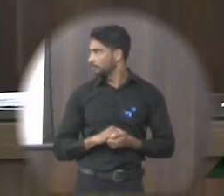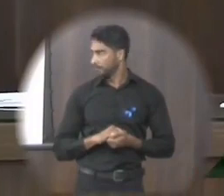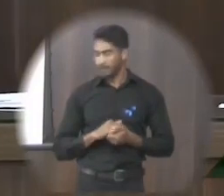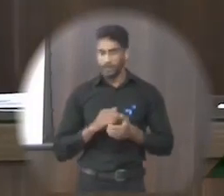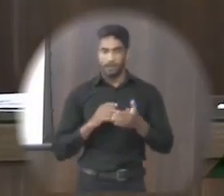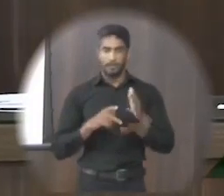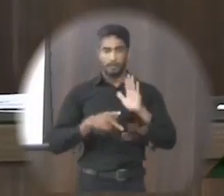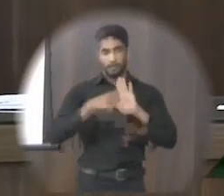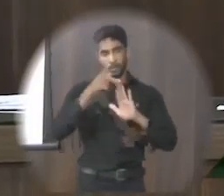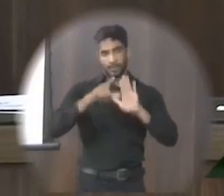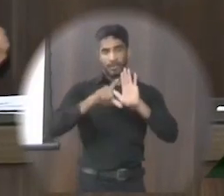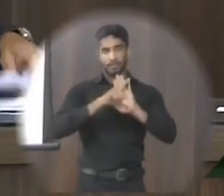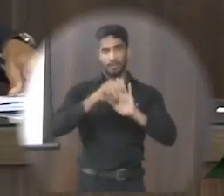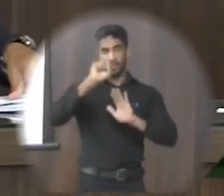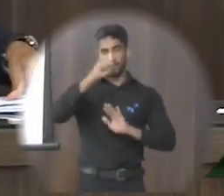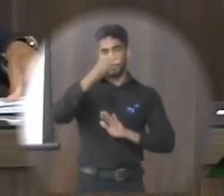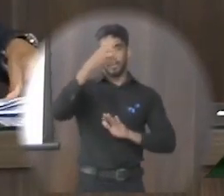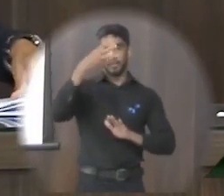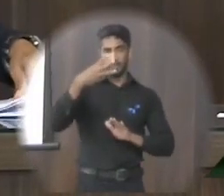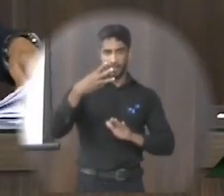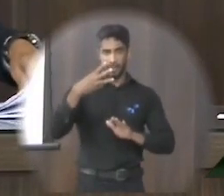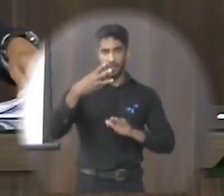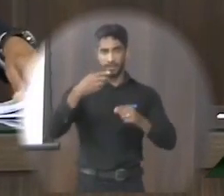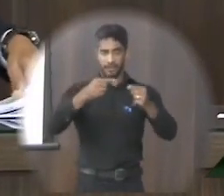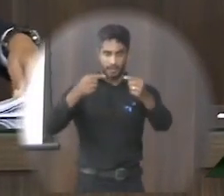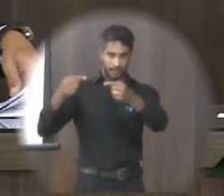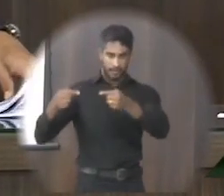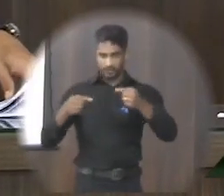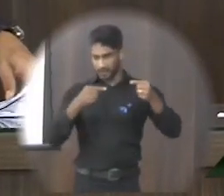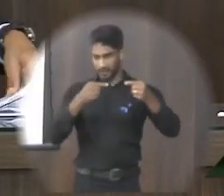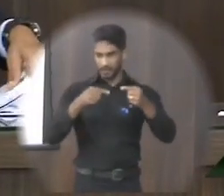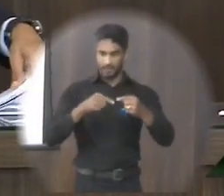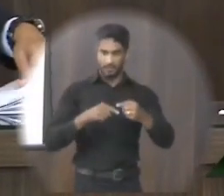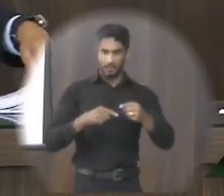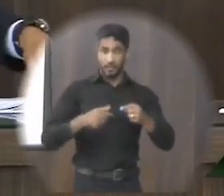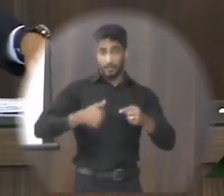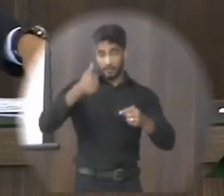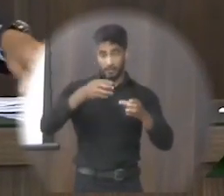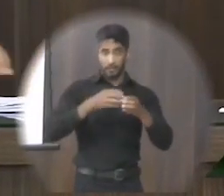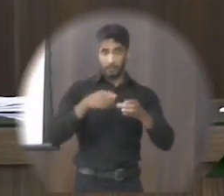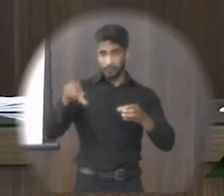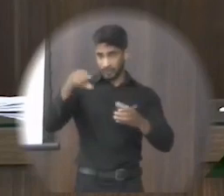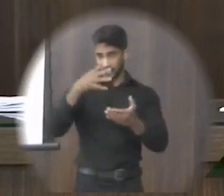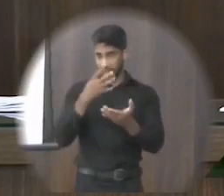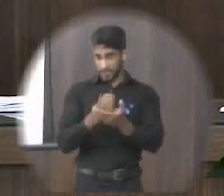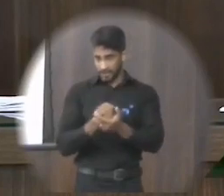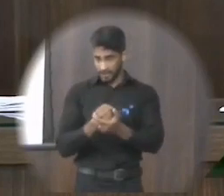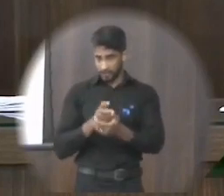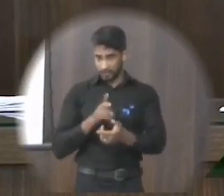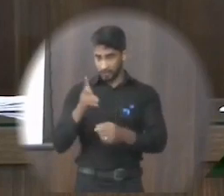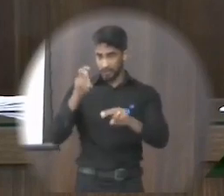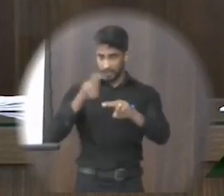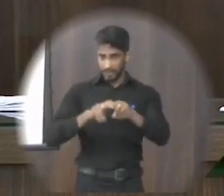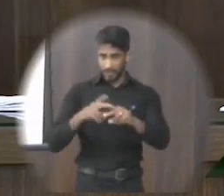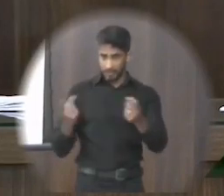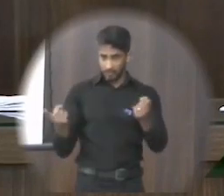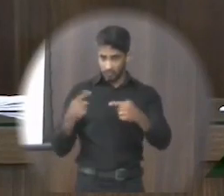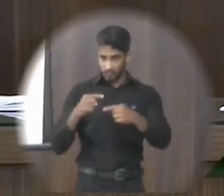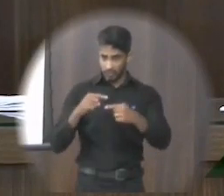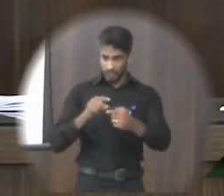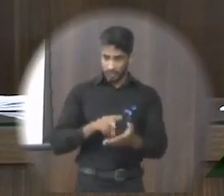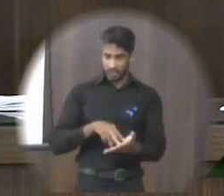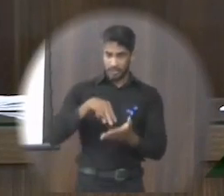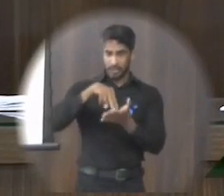Projeto de lei 083 está em votação. Primeiro turno, que por favor permaneça sentado, aos contrários